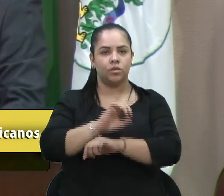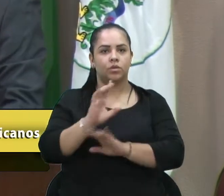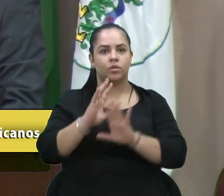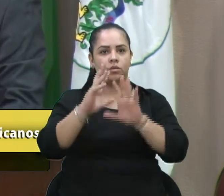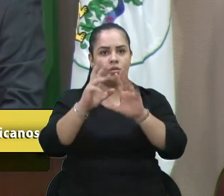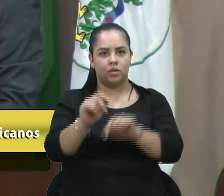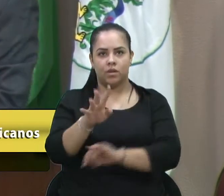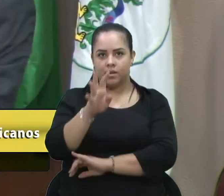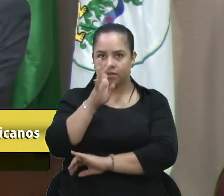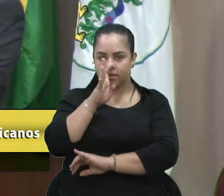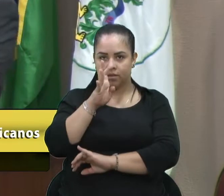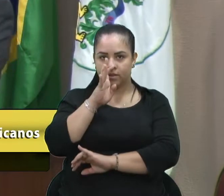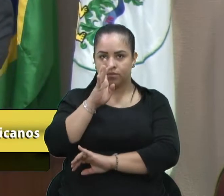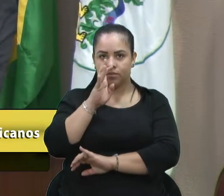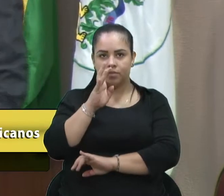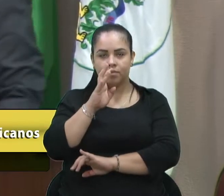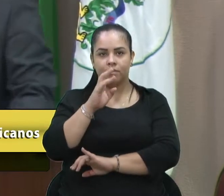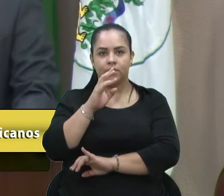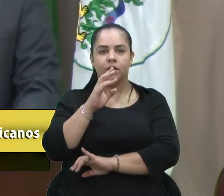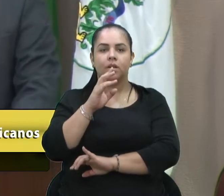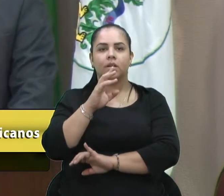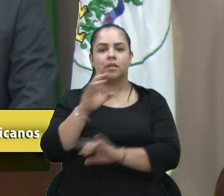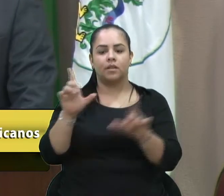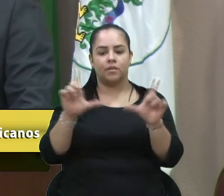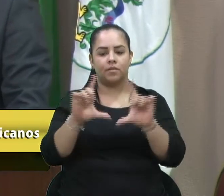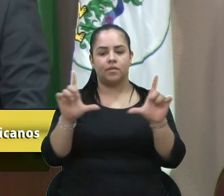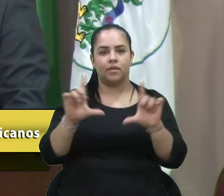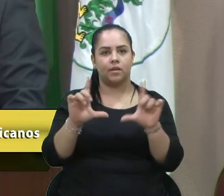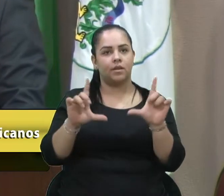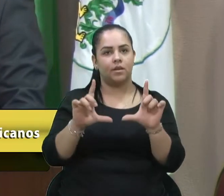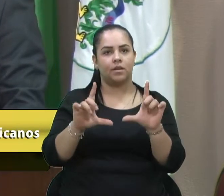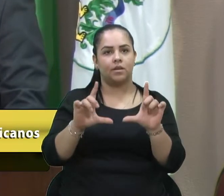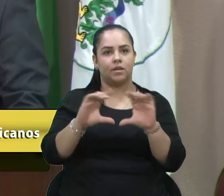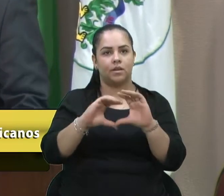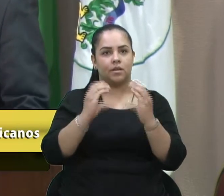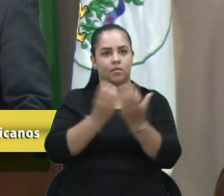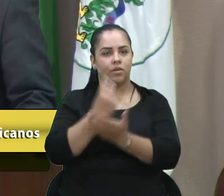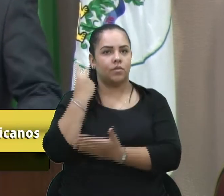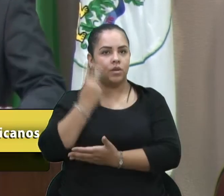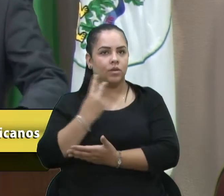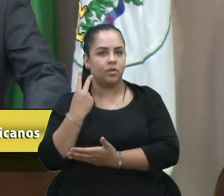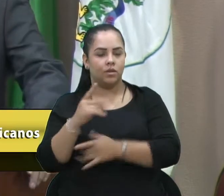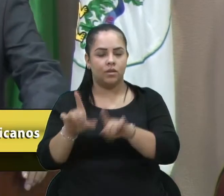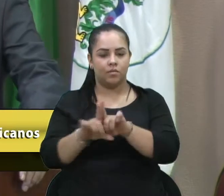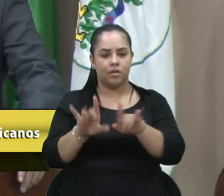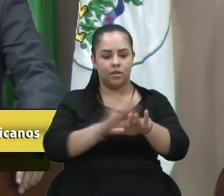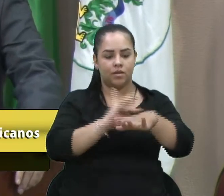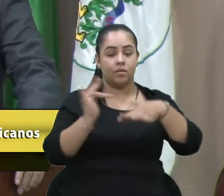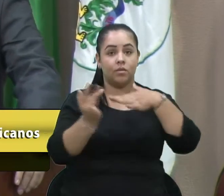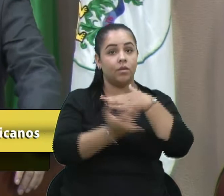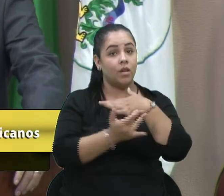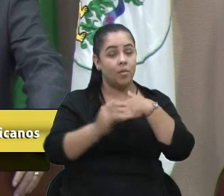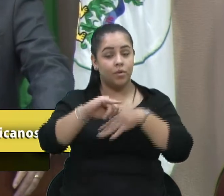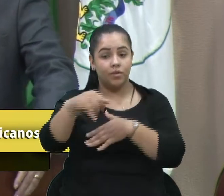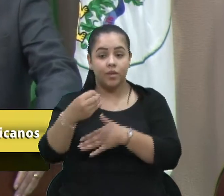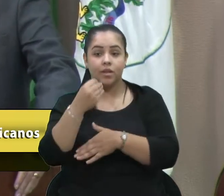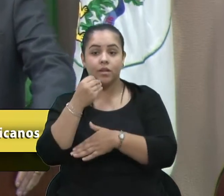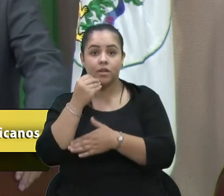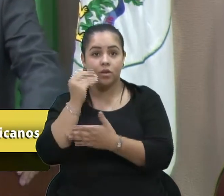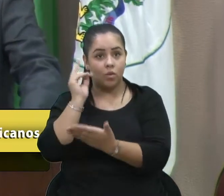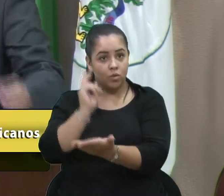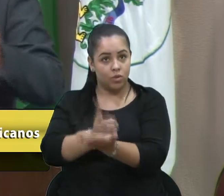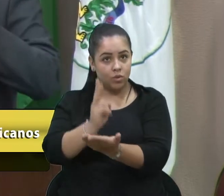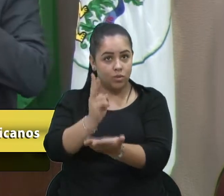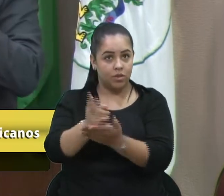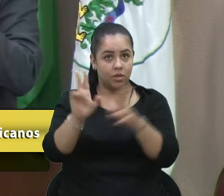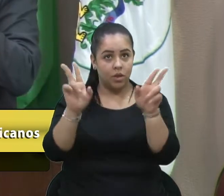pelas nossas redes sociais. E aproveitando e dando seguimento a essa pauta de extrema importância que é para a